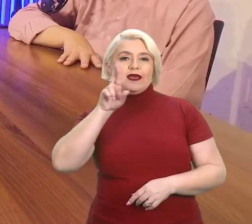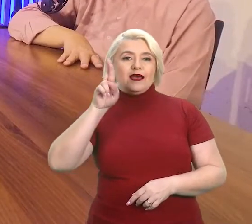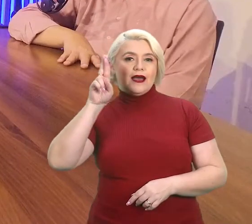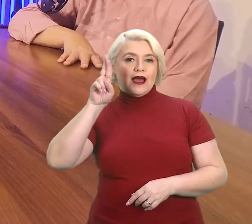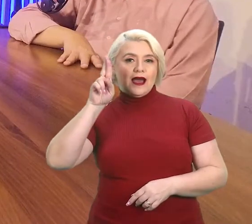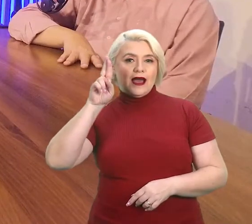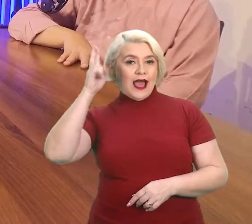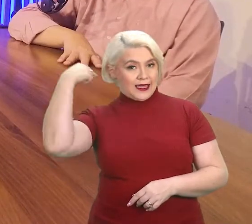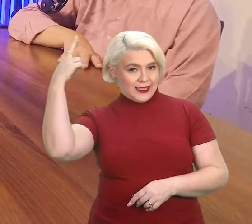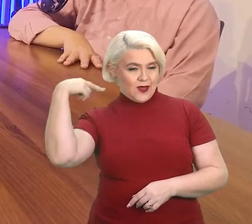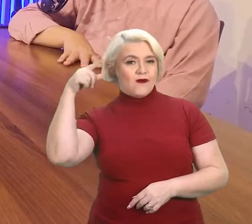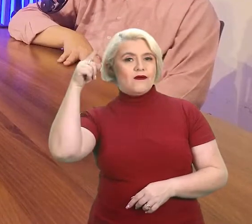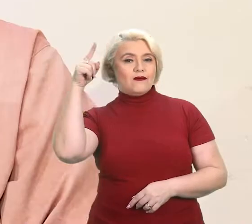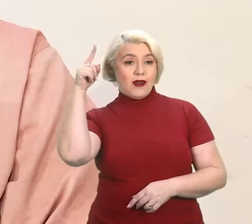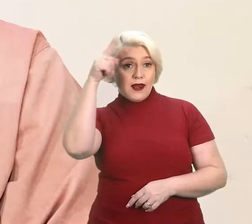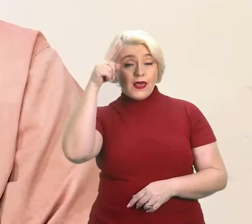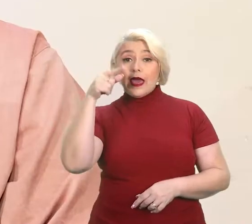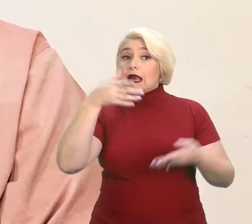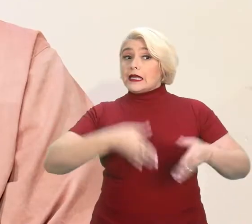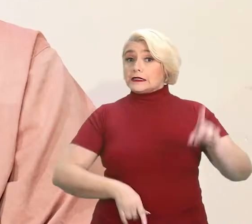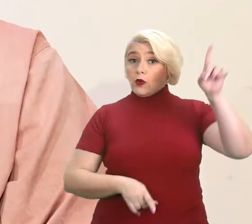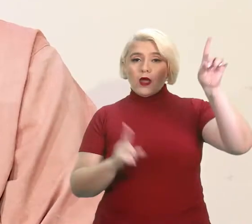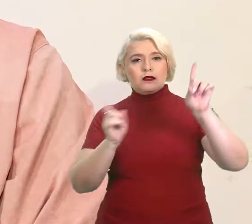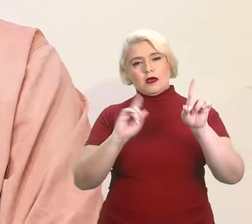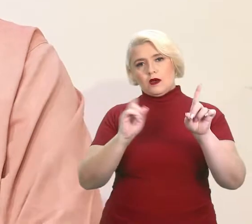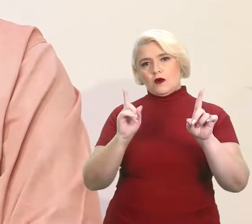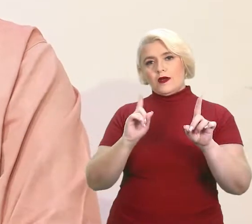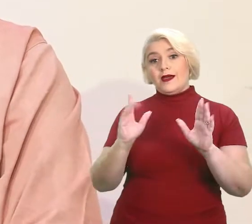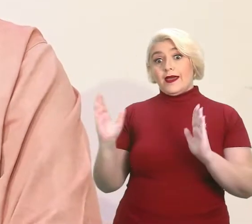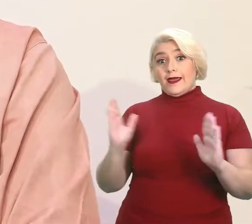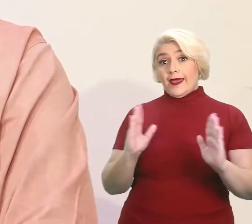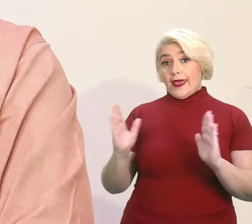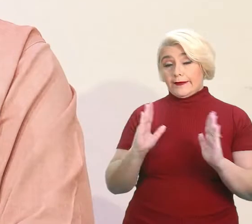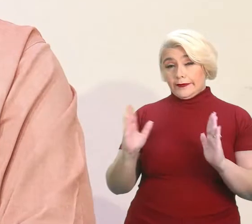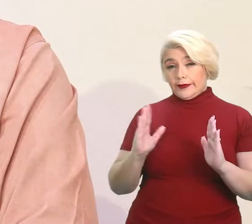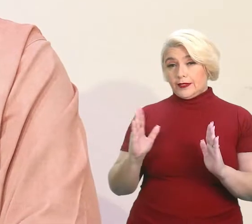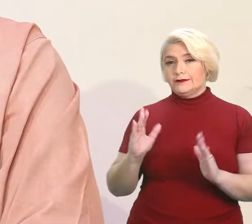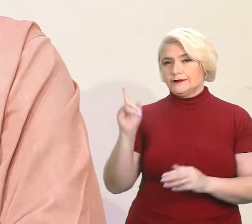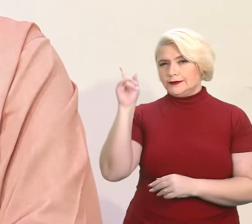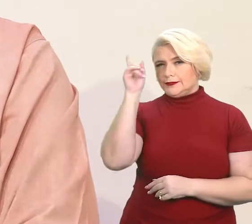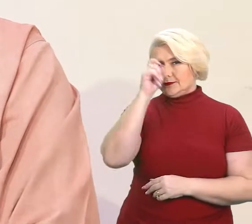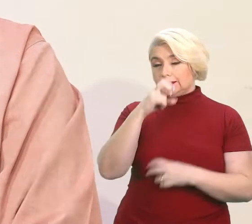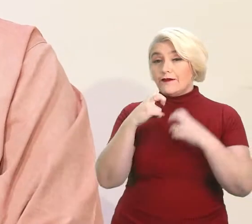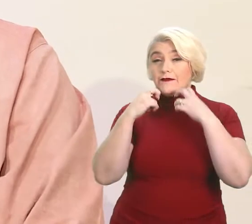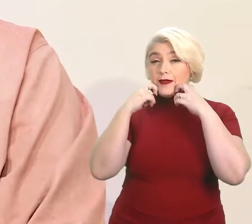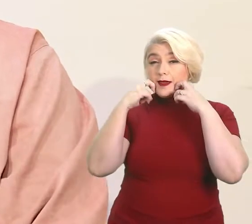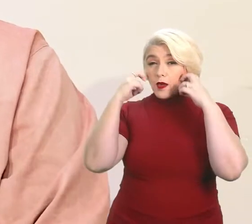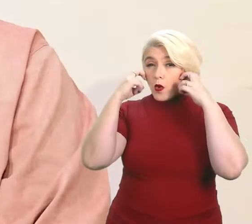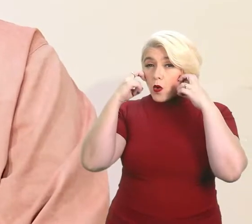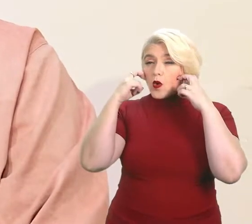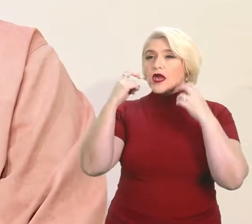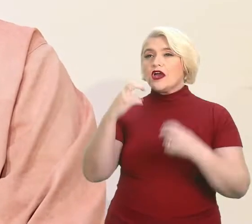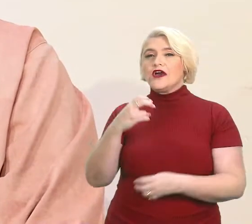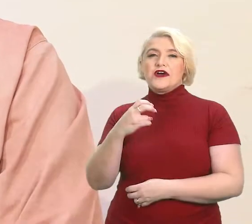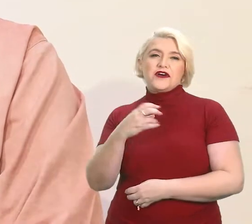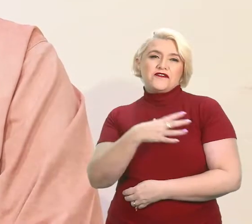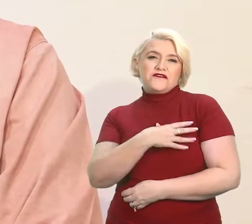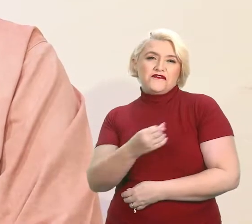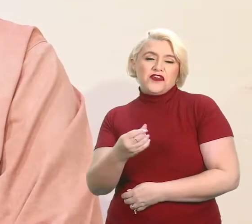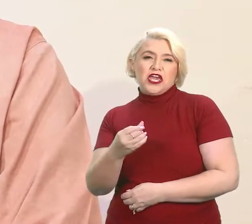Não, ela não nasceu lá, porque na época, né, era muita vergonha a filha do pastor, né, a filha do